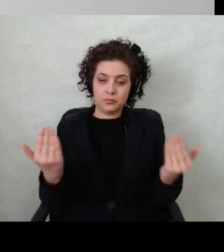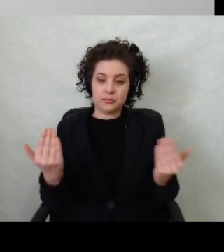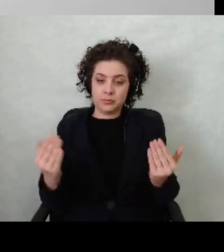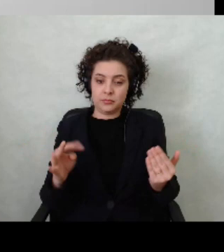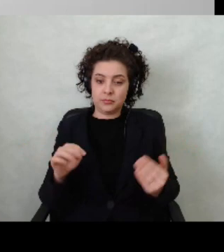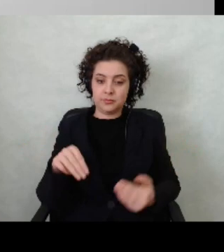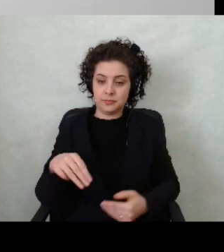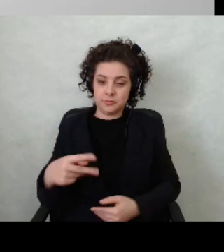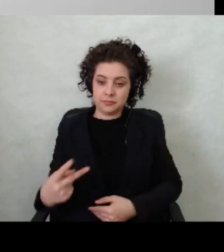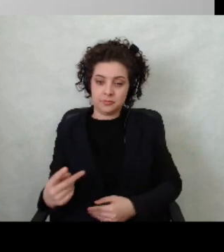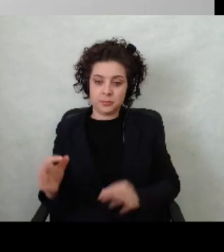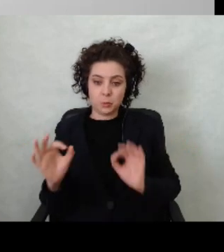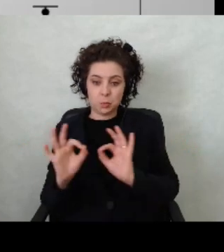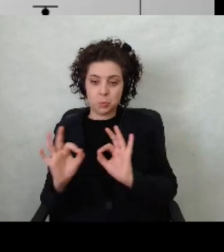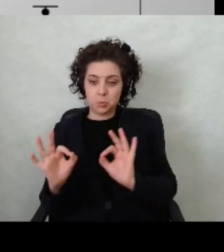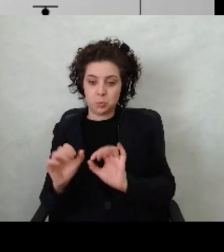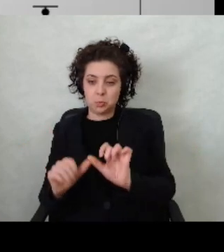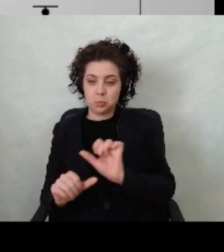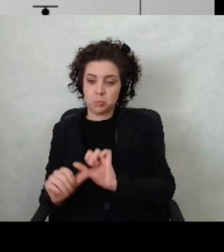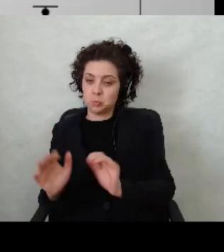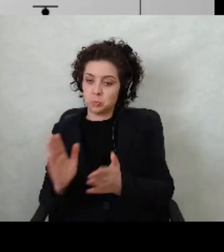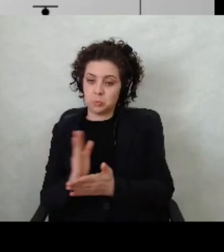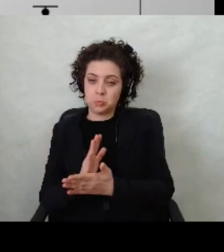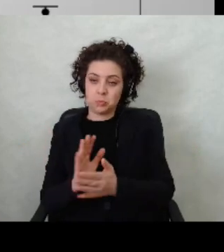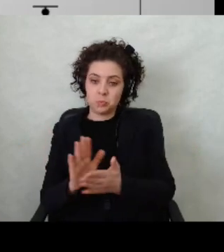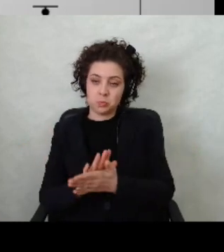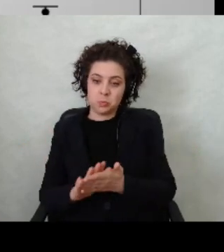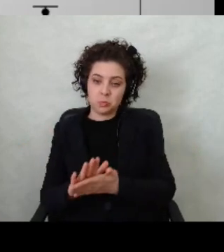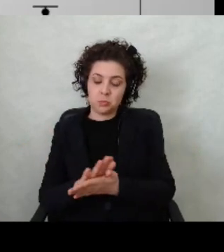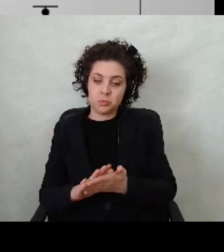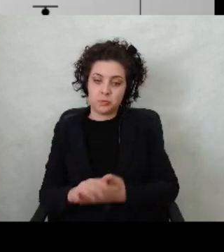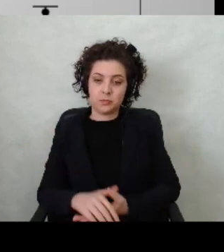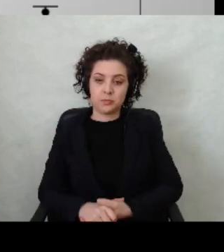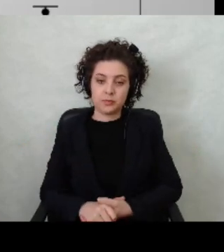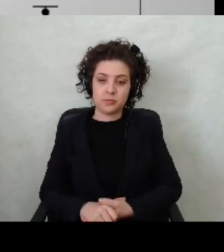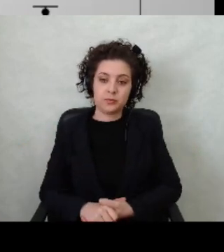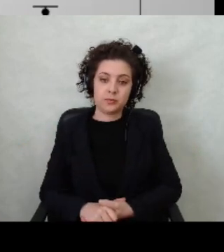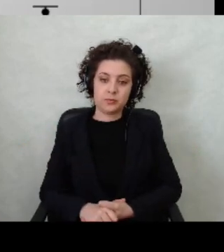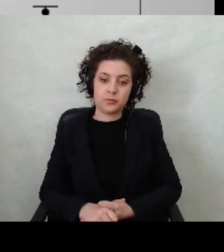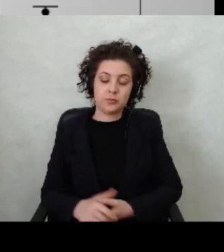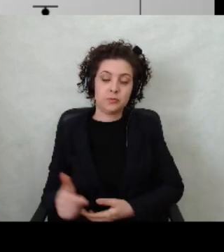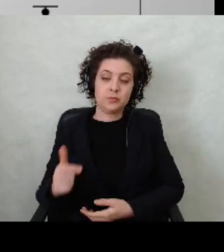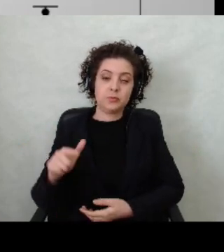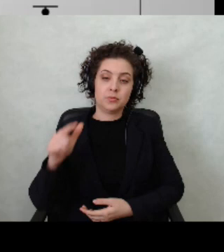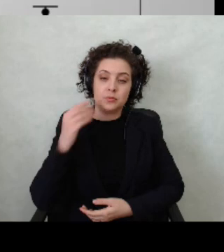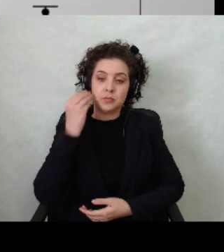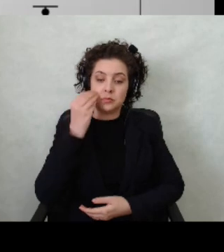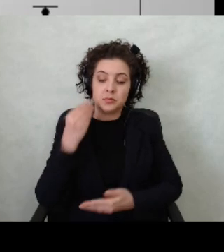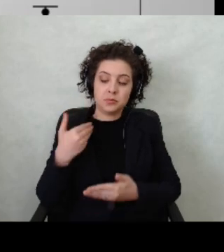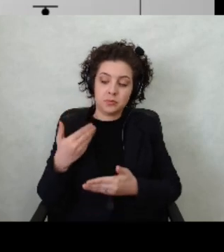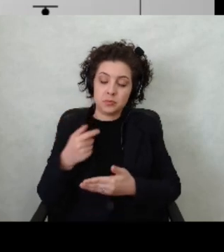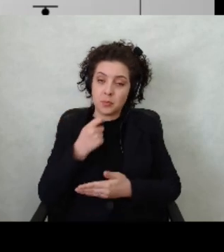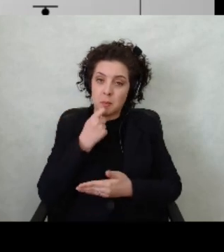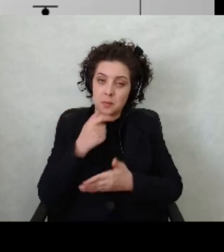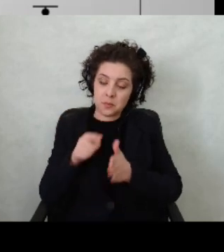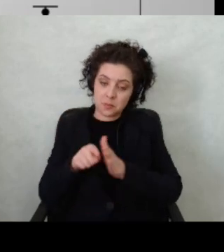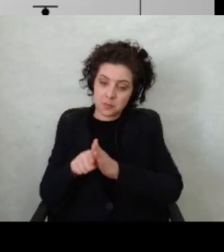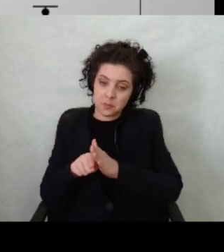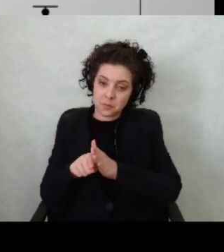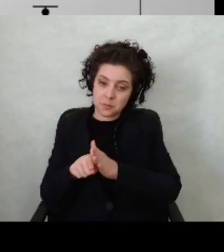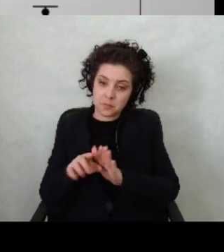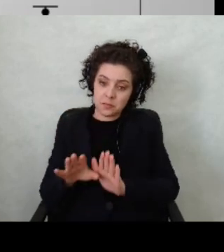houve alteração. E aí, num segundo experimento, que ainda está em andamento, nós decidimos